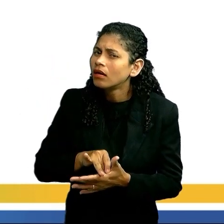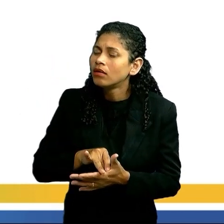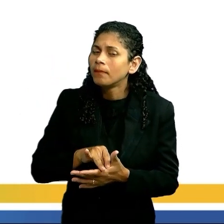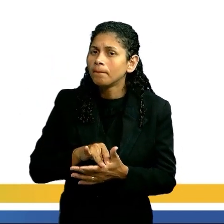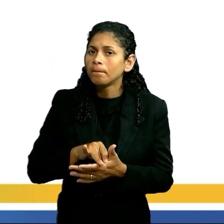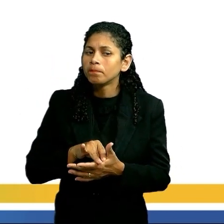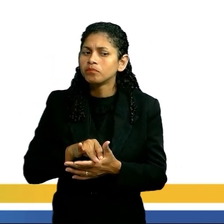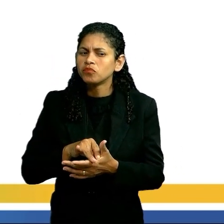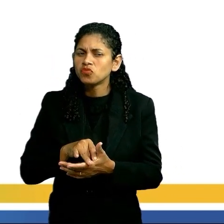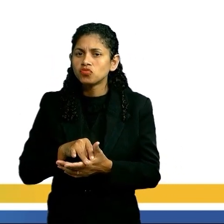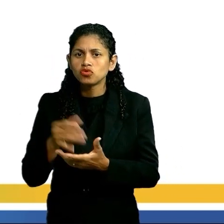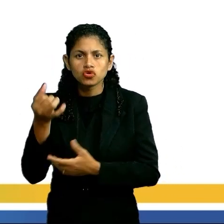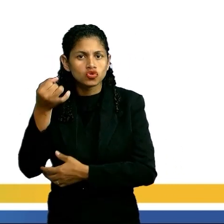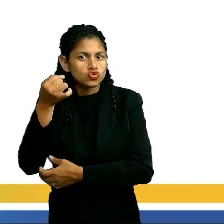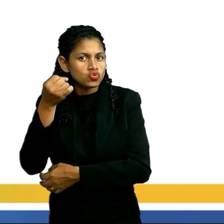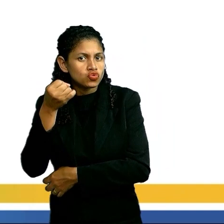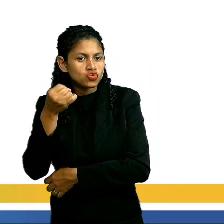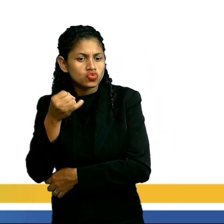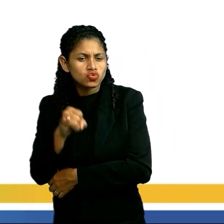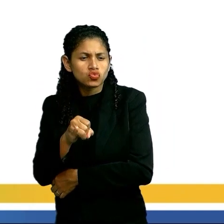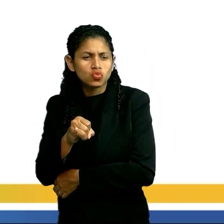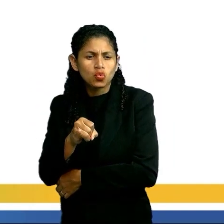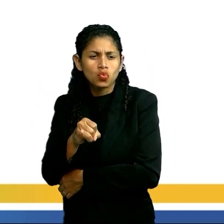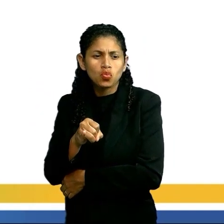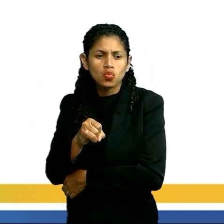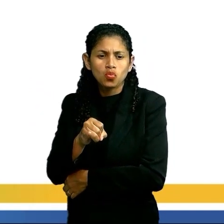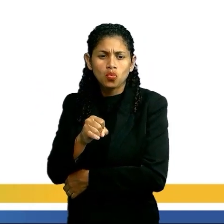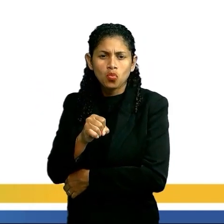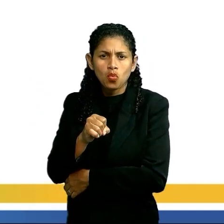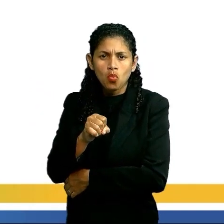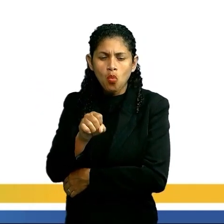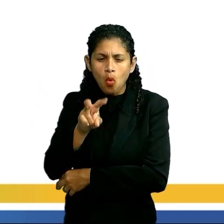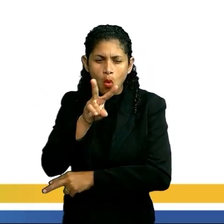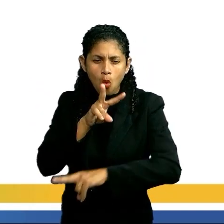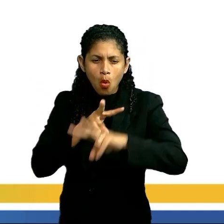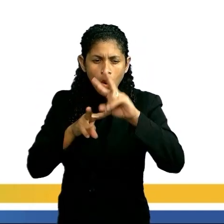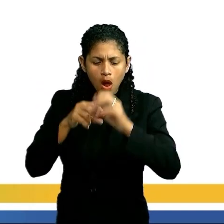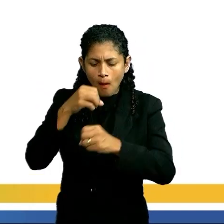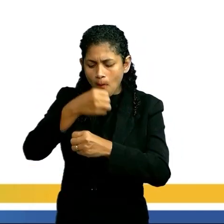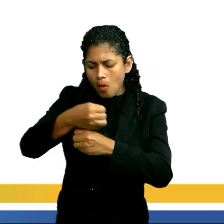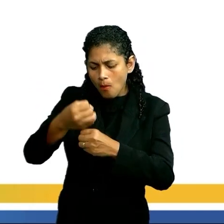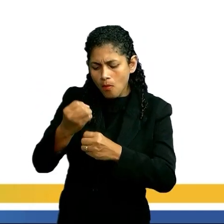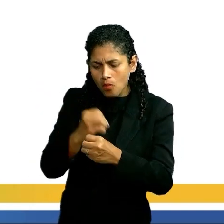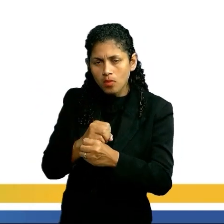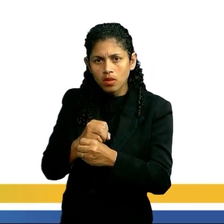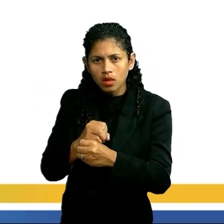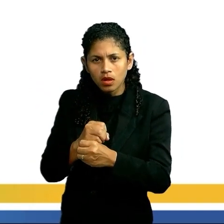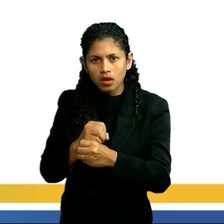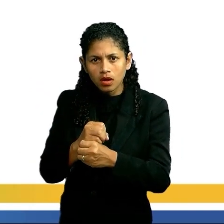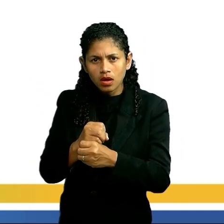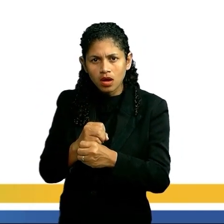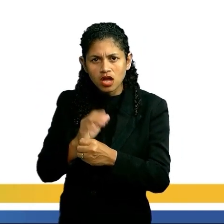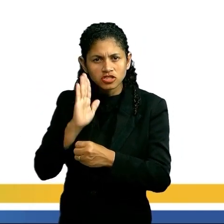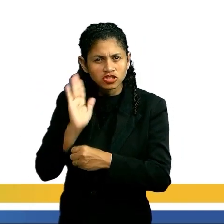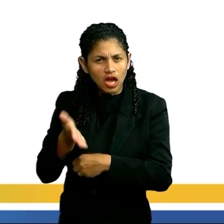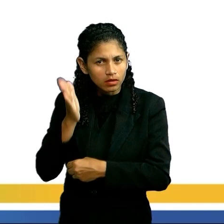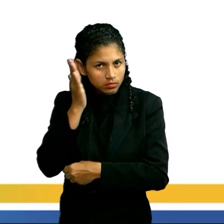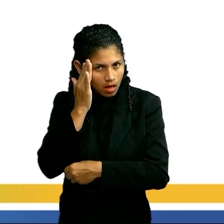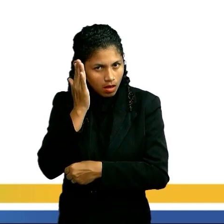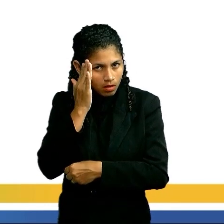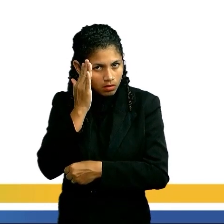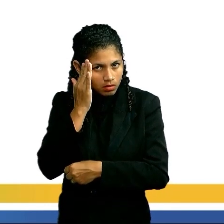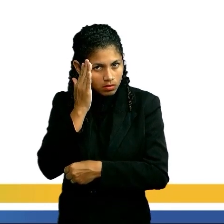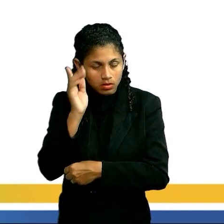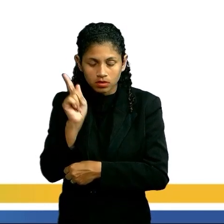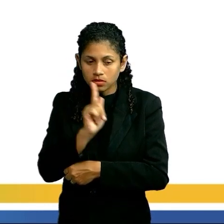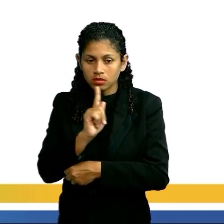só de olhar para a molécula saber. Então, o que nós precisamos fazer? Fazer o cálculo para ver se realmente